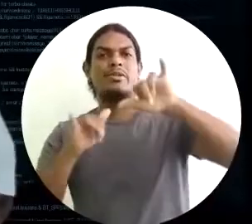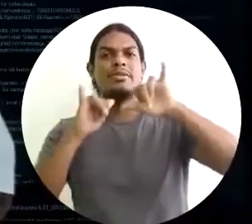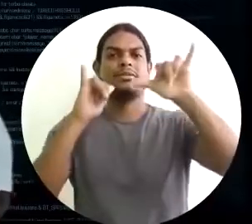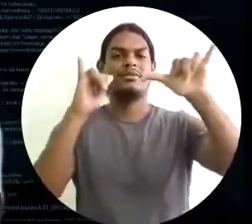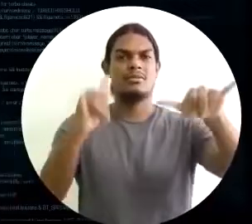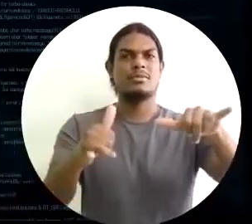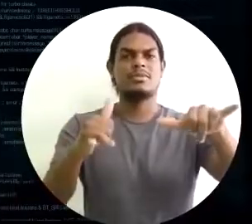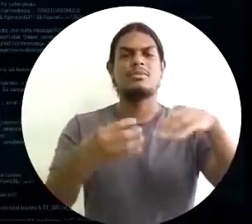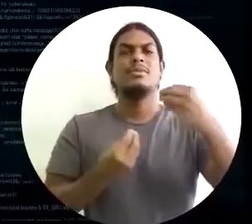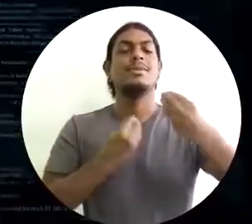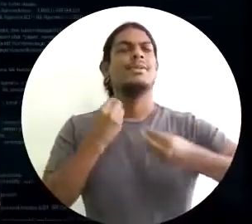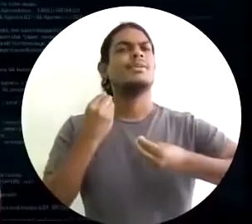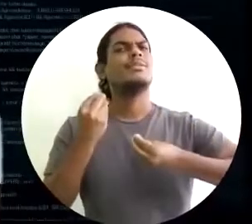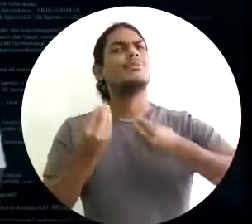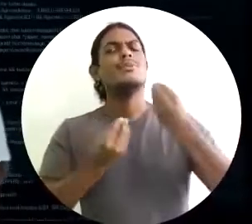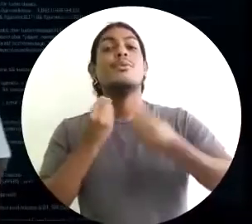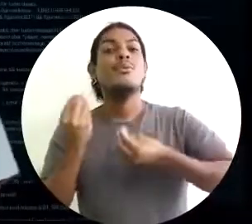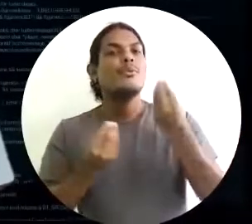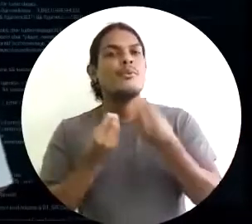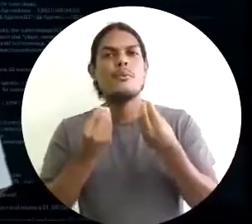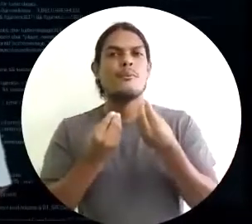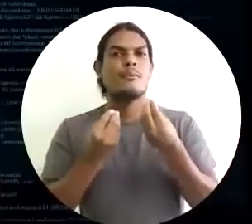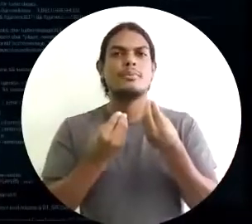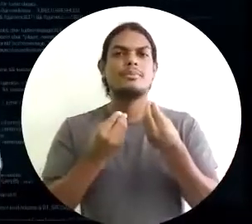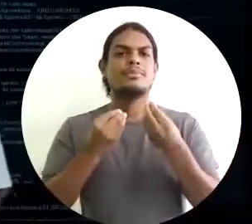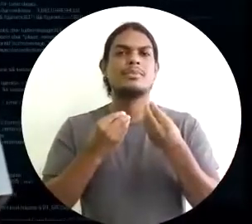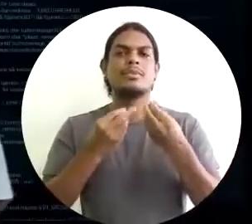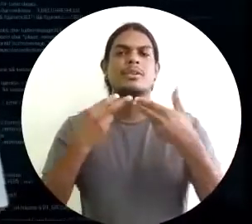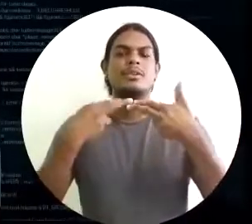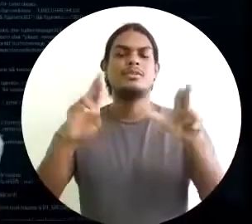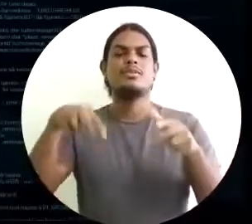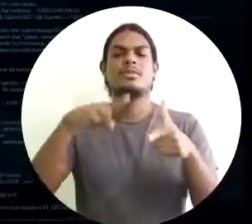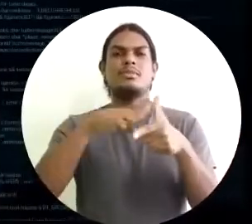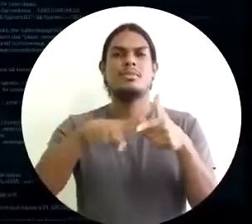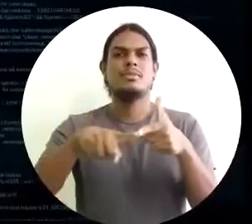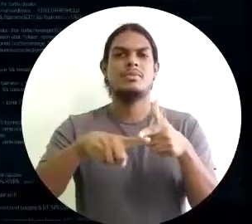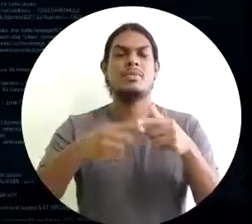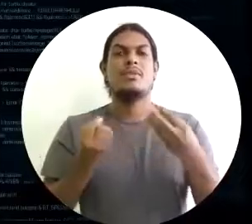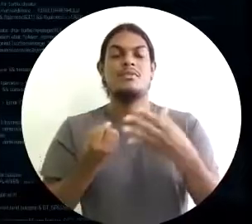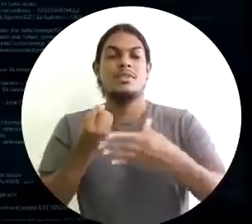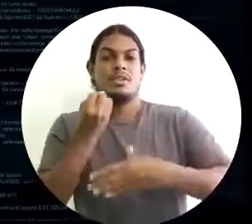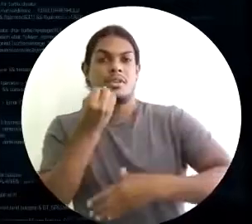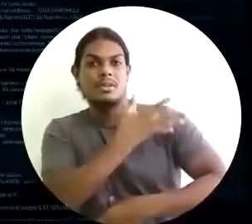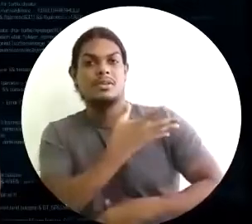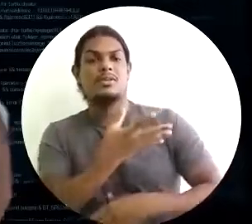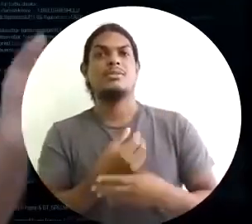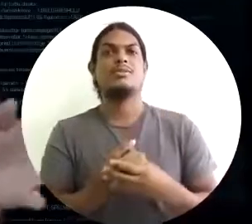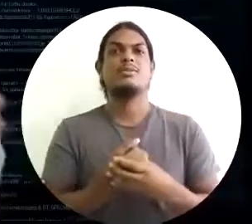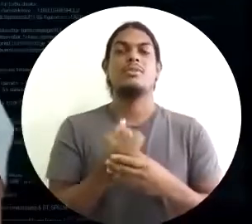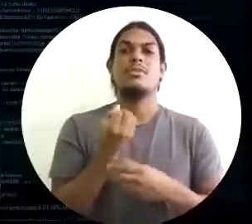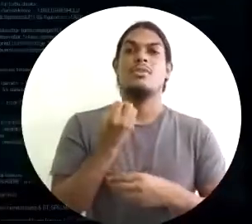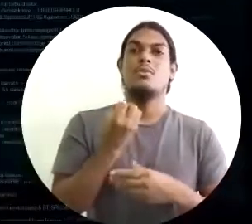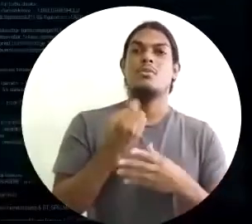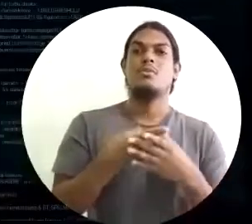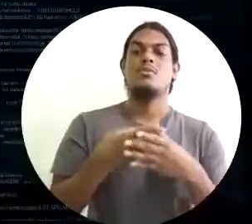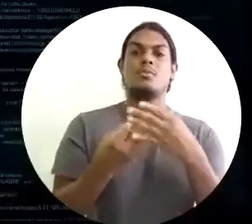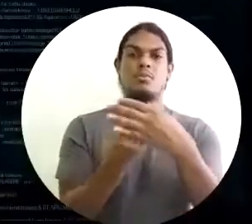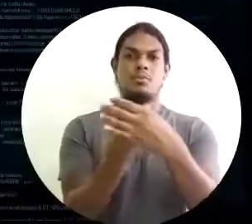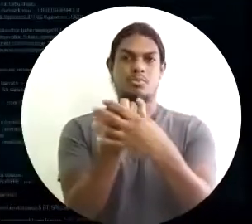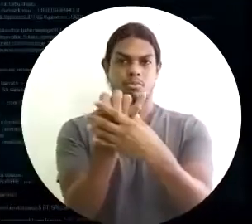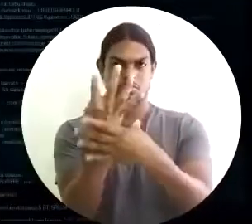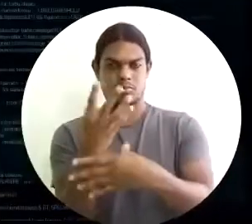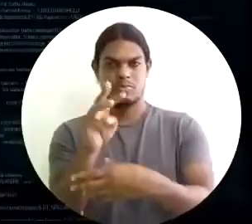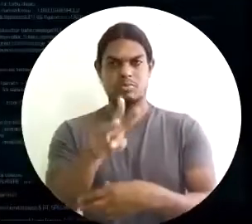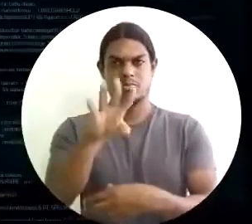criar uma estrutura em cima da internet que facilite isso? Essa daí foi a origem da web. Então a internet e a web elas são duas